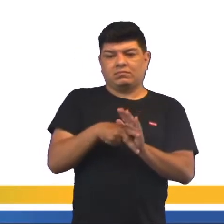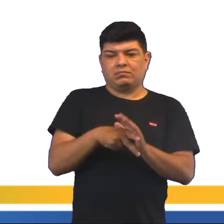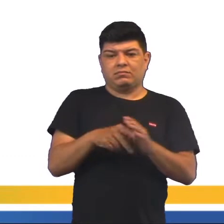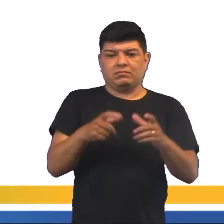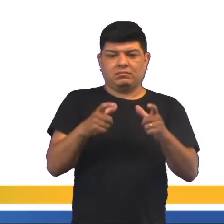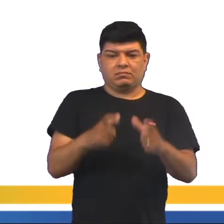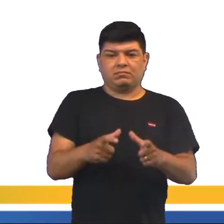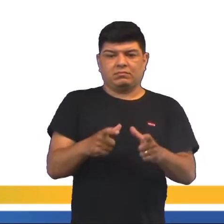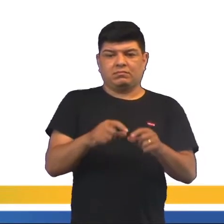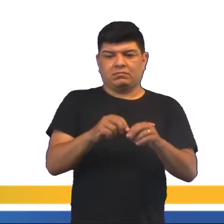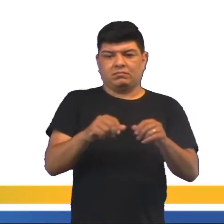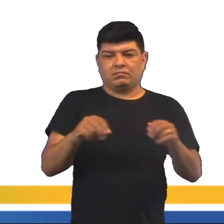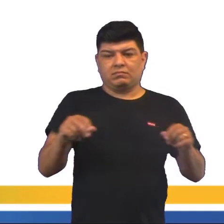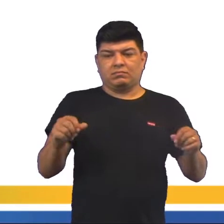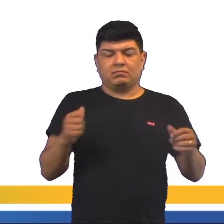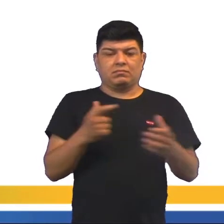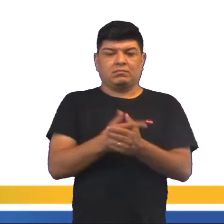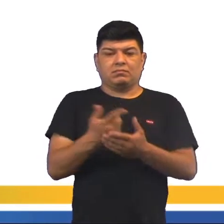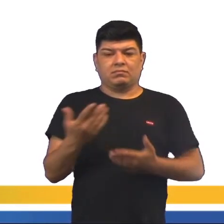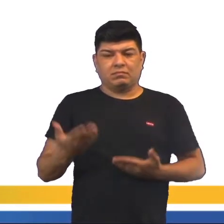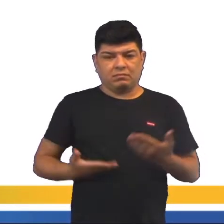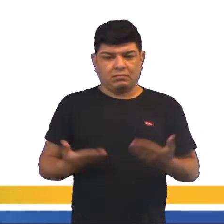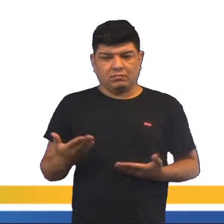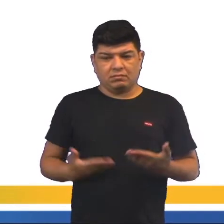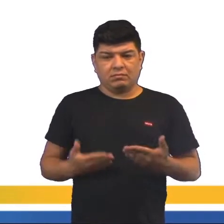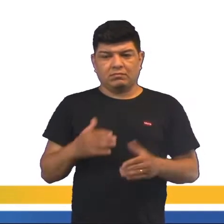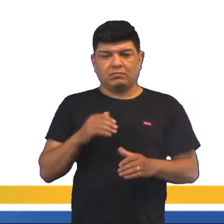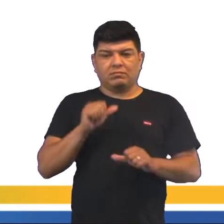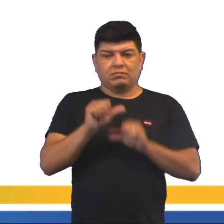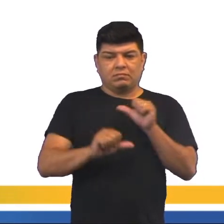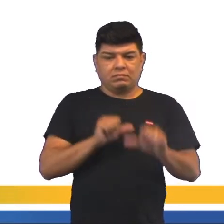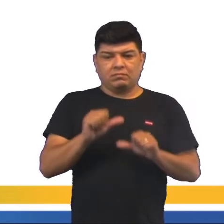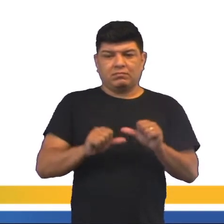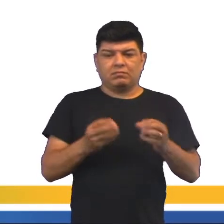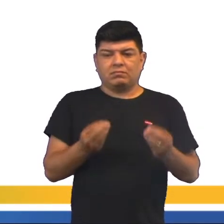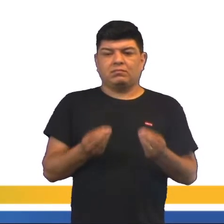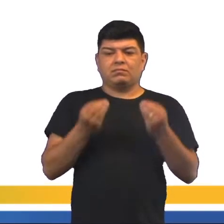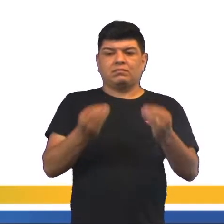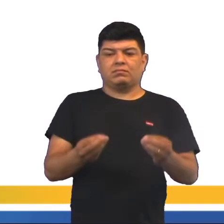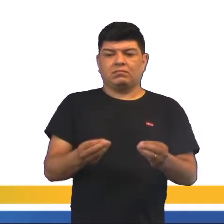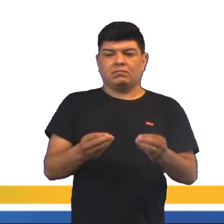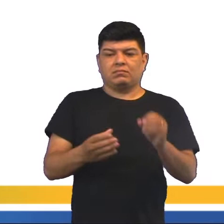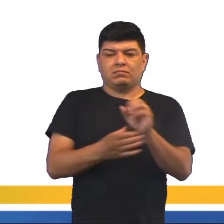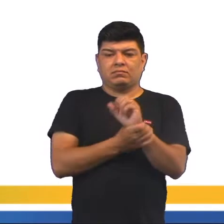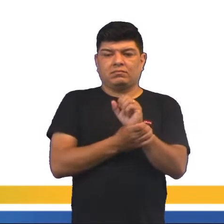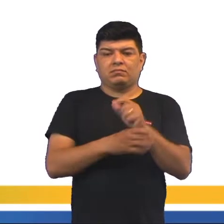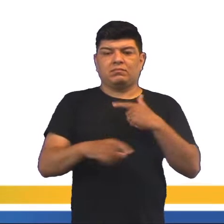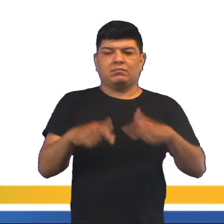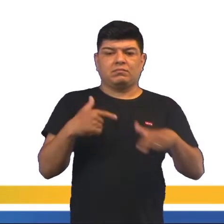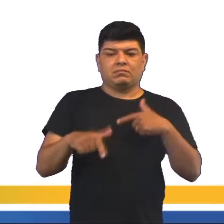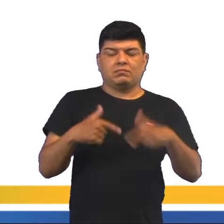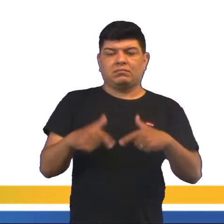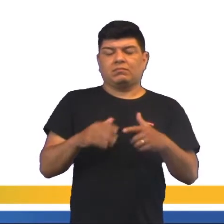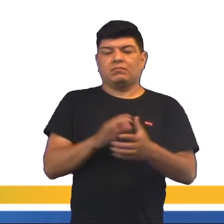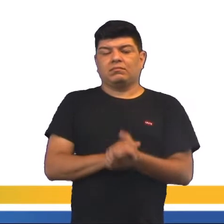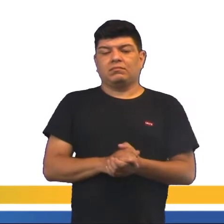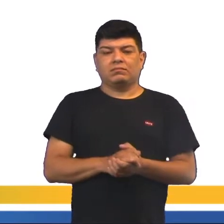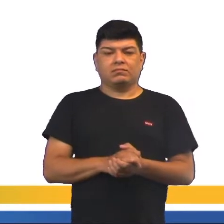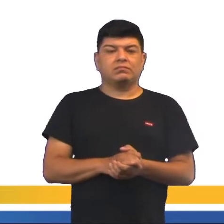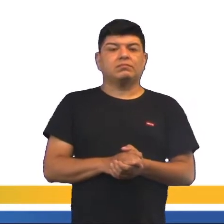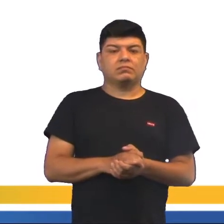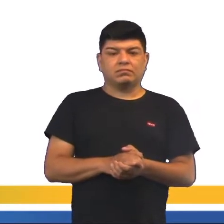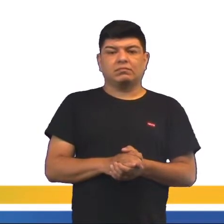que contratavam seus serviços e, em troca, ofereciam proteção e terras para o trabalho. Esse